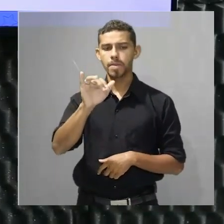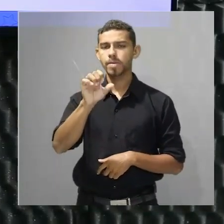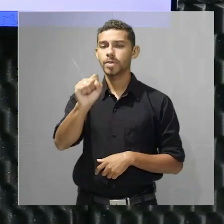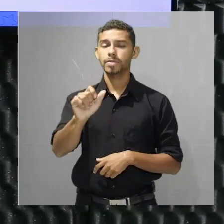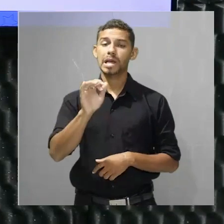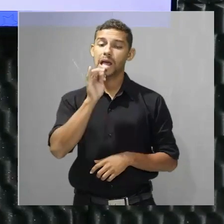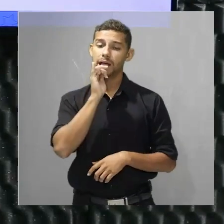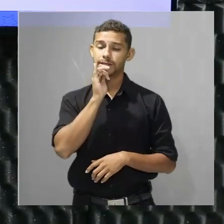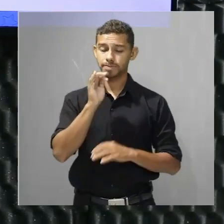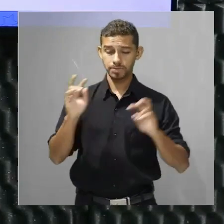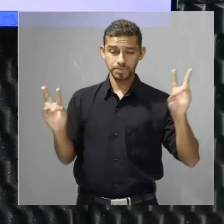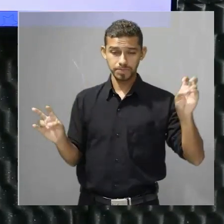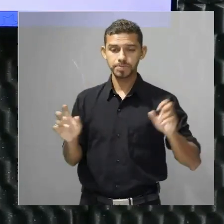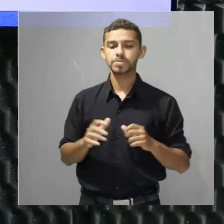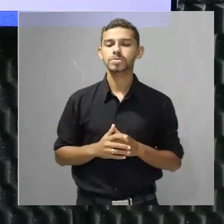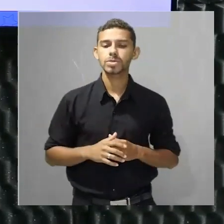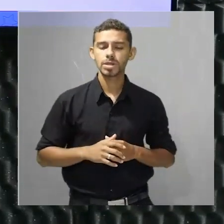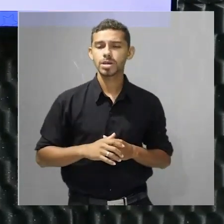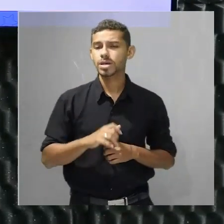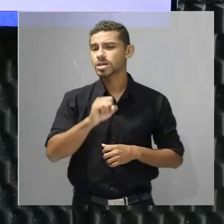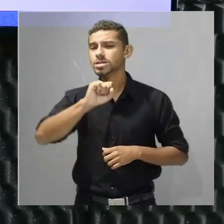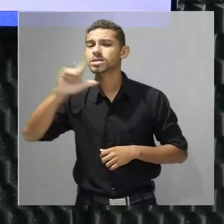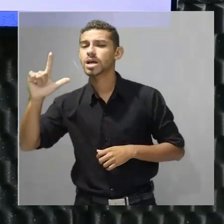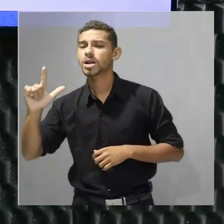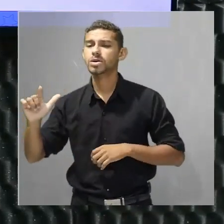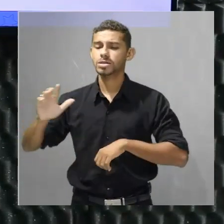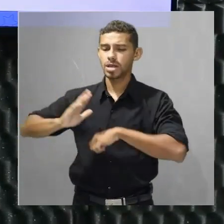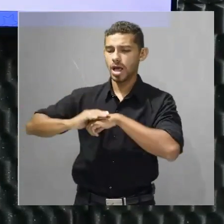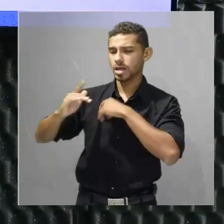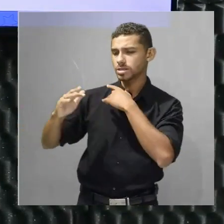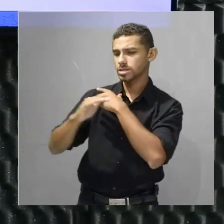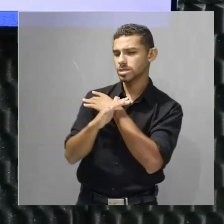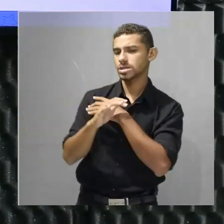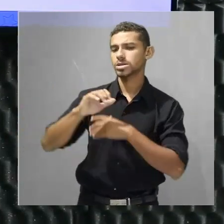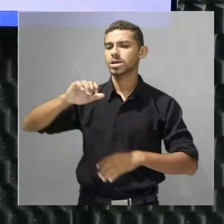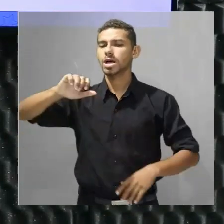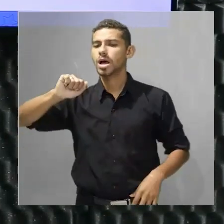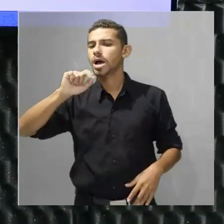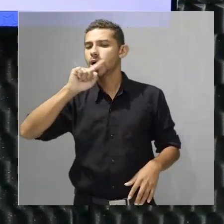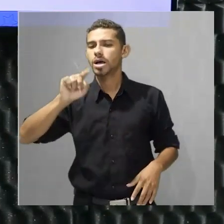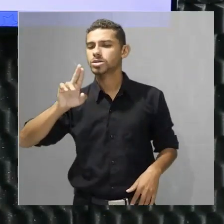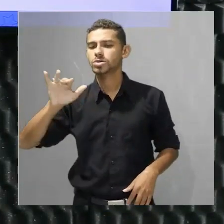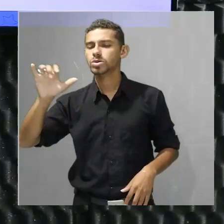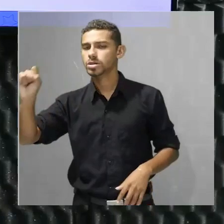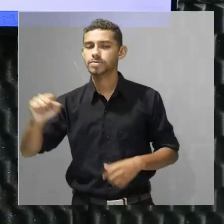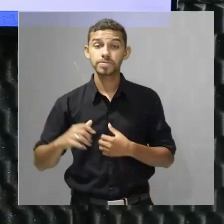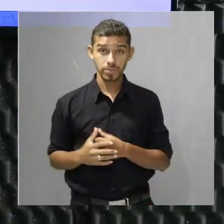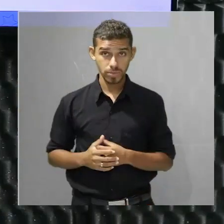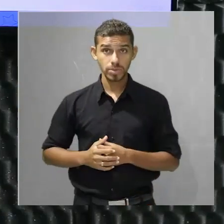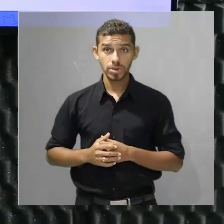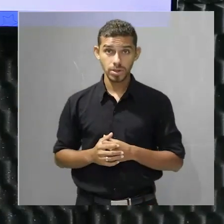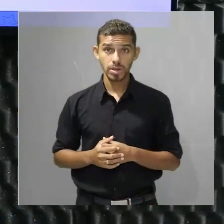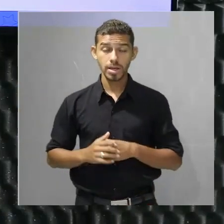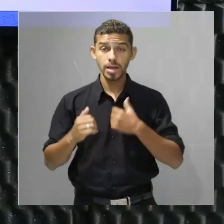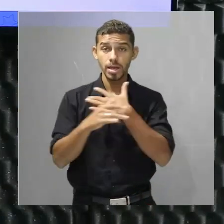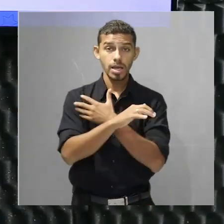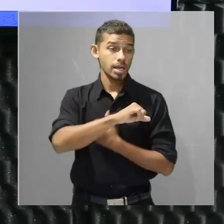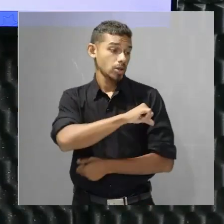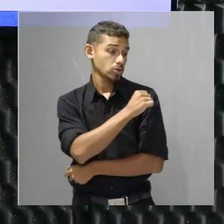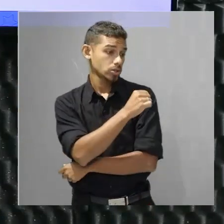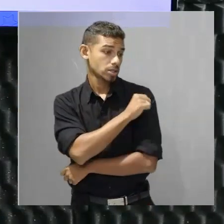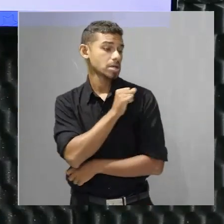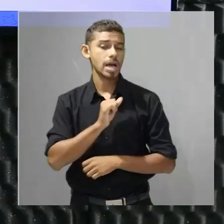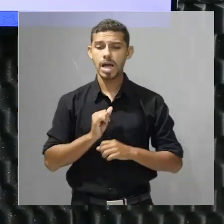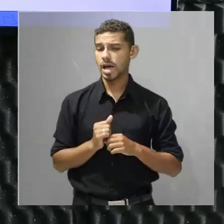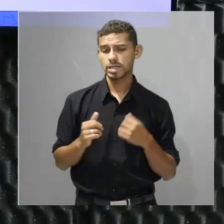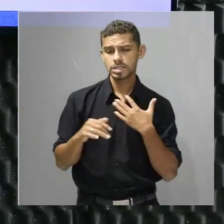dos Azulejos Rio de Janeiro a cidade maravilhosa Paris a cidade luz você tá fazendo